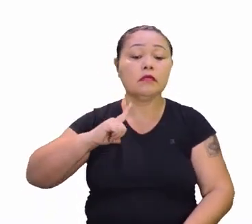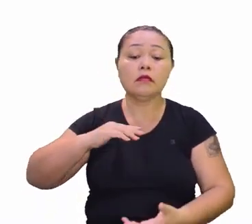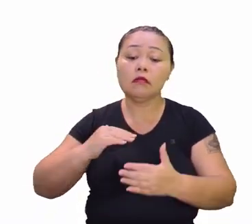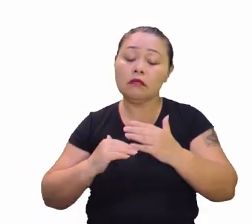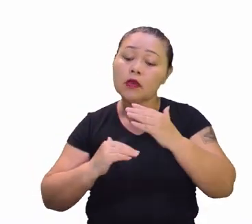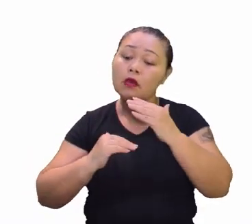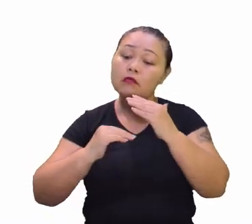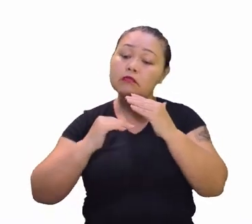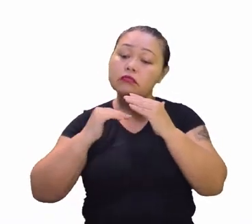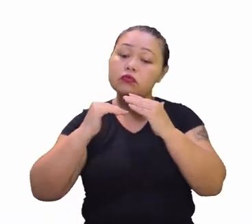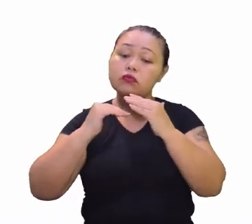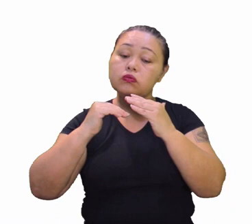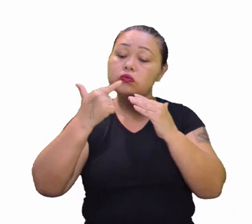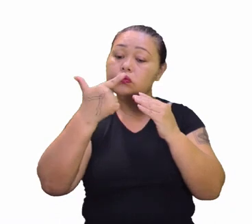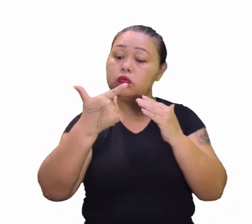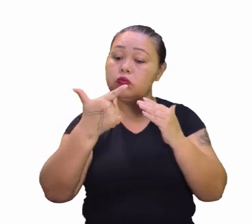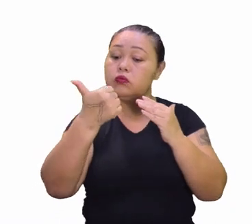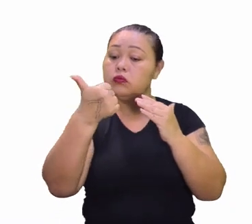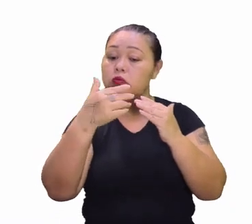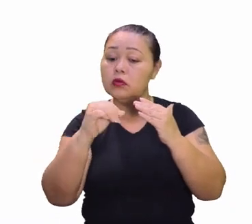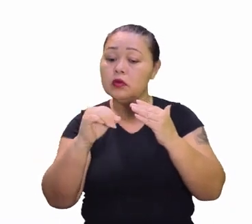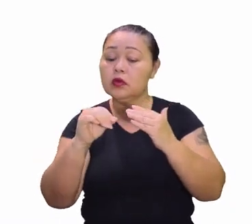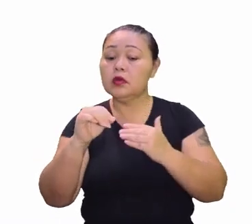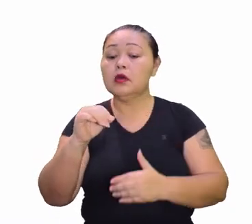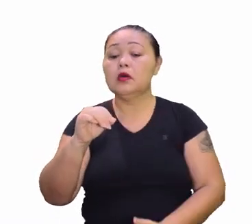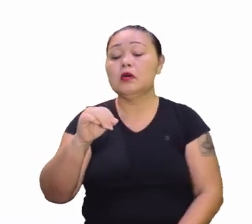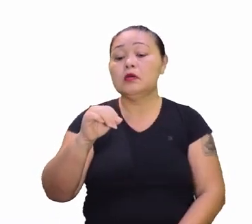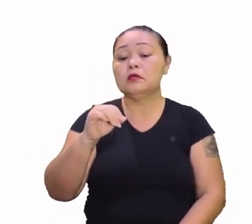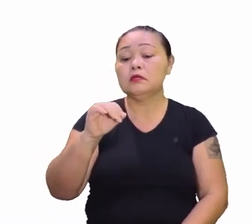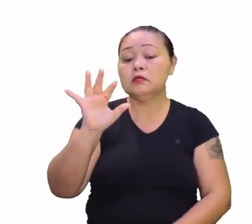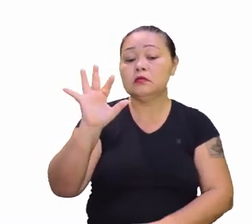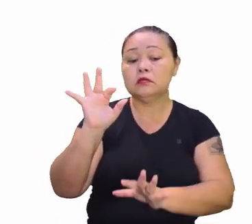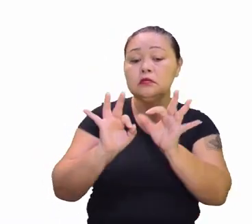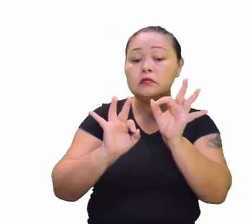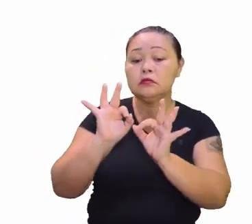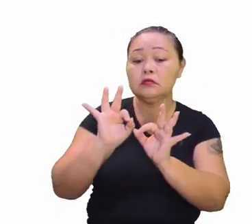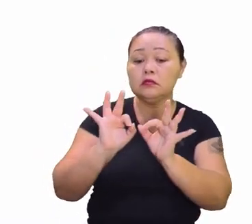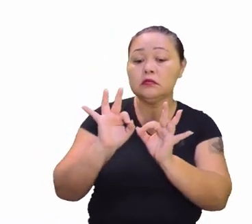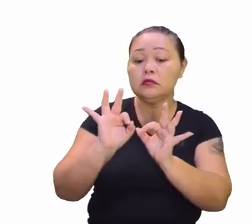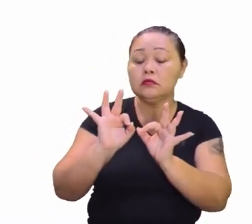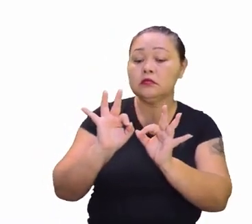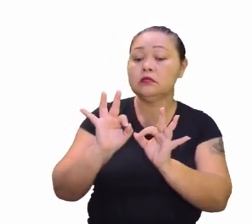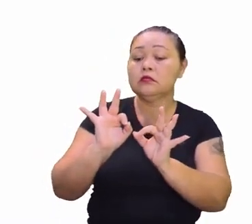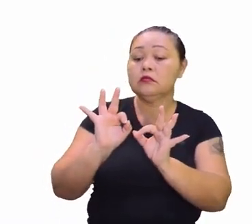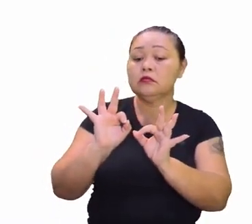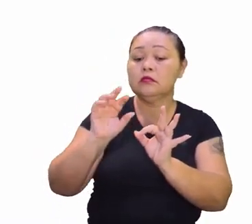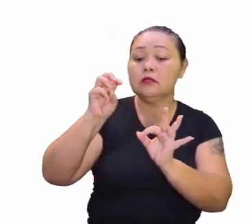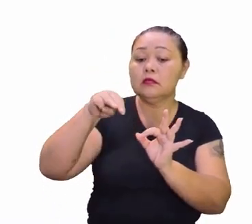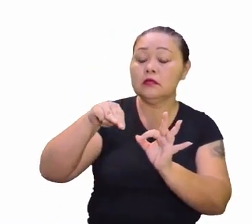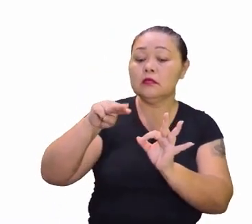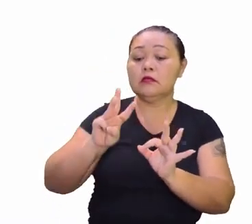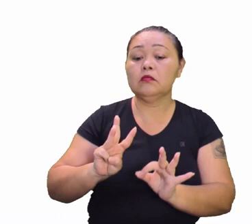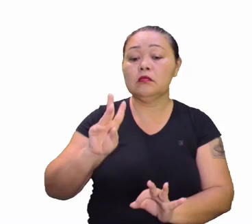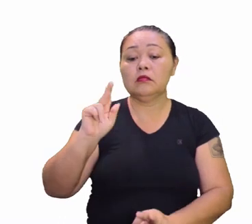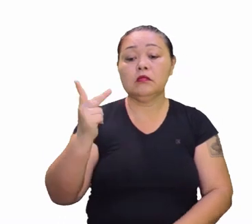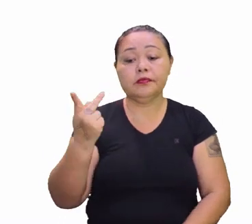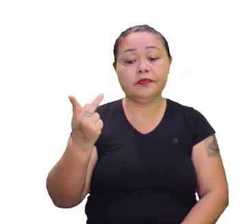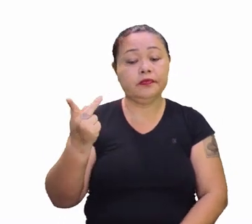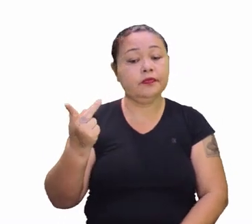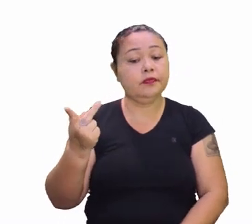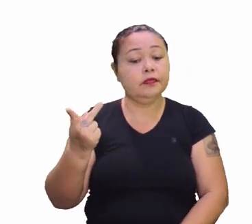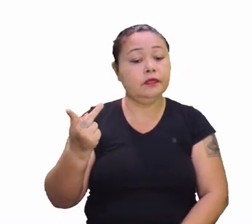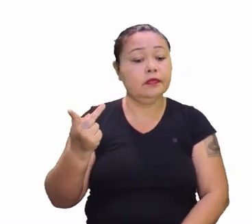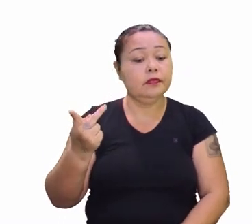a capacidade para a produção de energia elétrica na ordem de 210